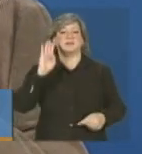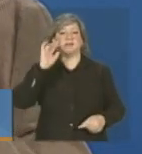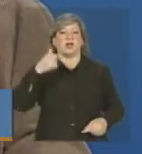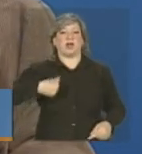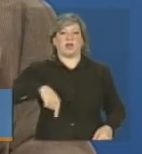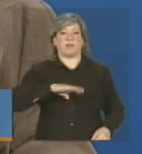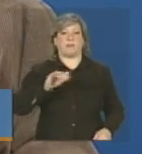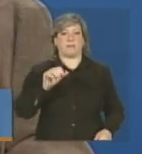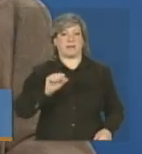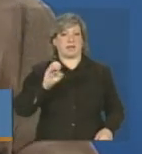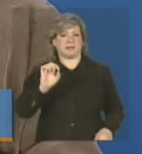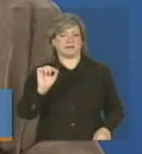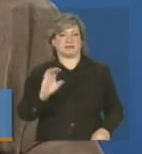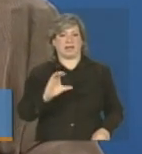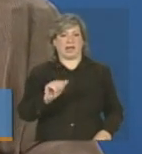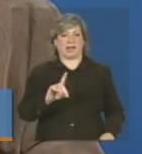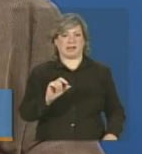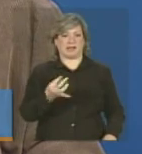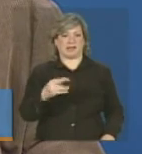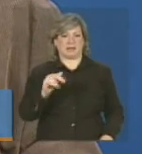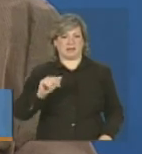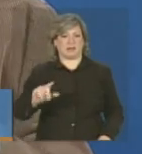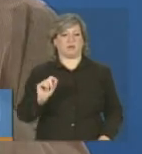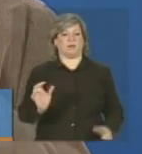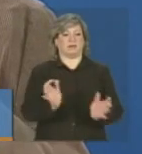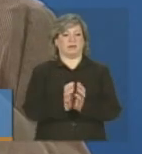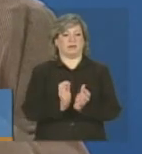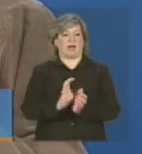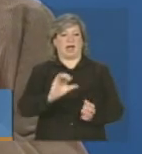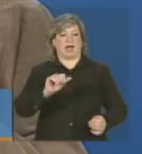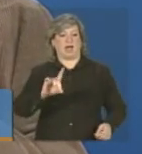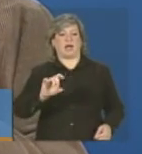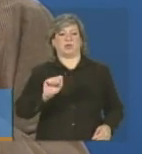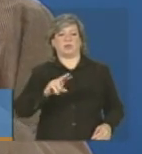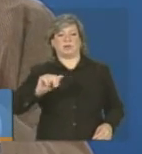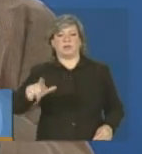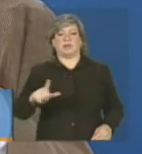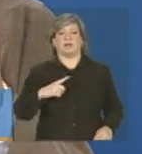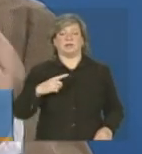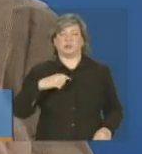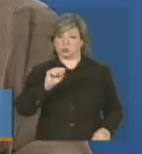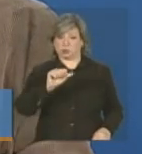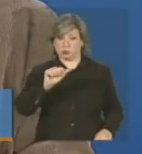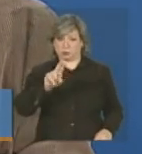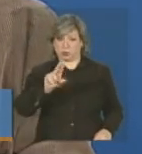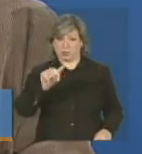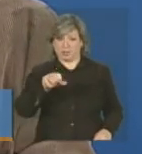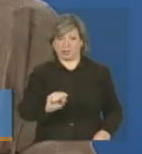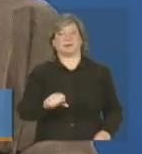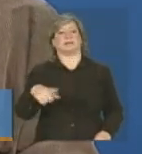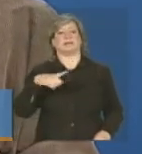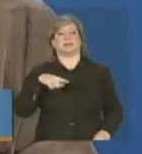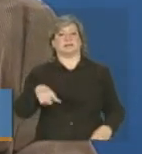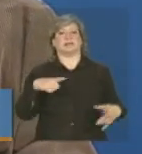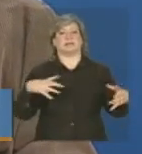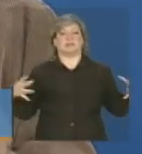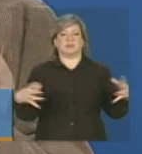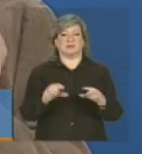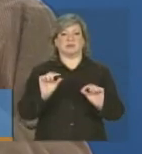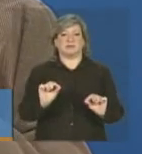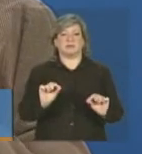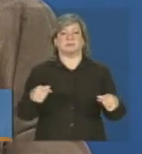base cadastral, que é o CAD SUAS. Então, o recebimento deste e-mail, que vai iniciar o processo de adesão, ele